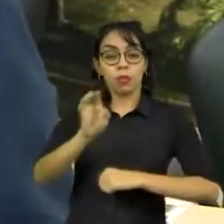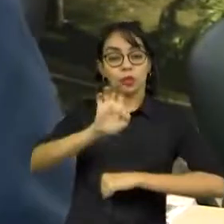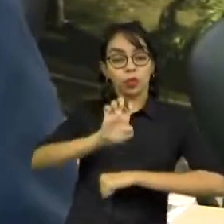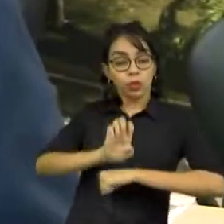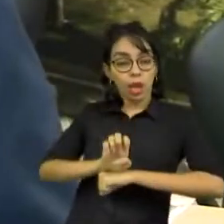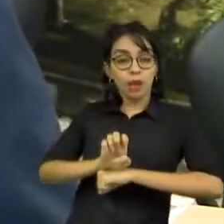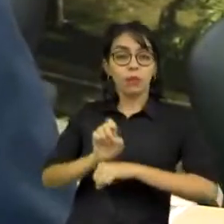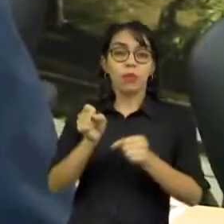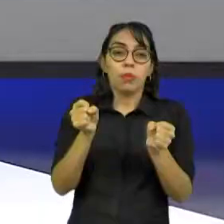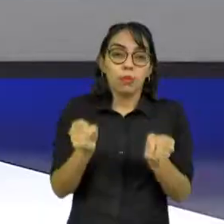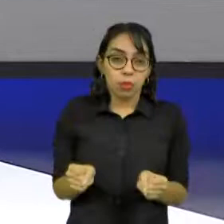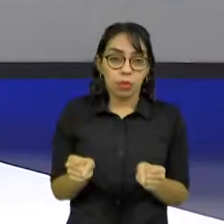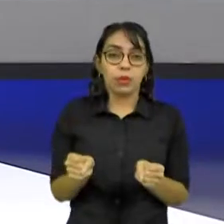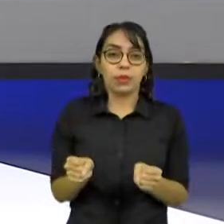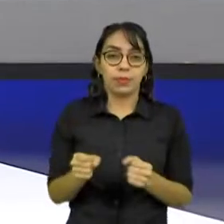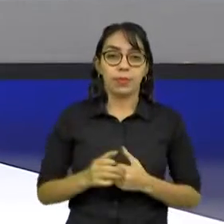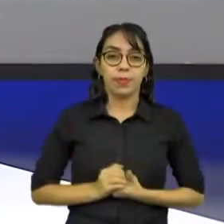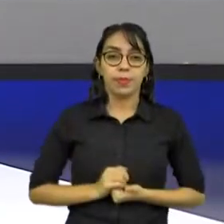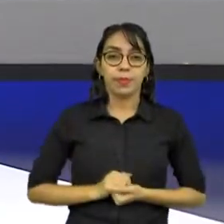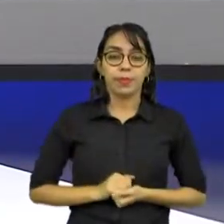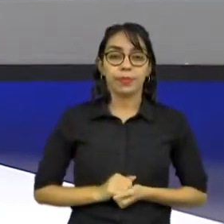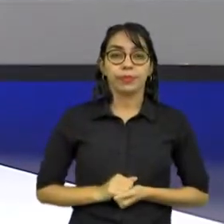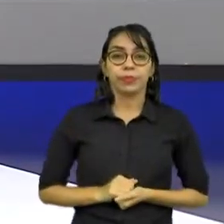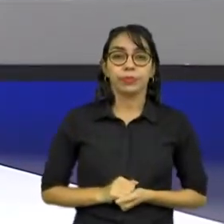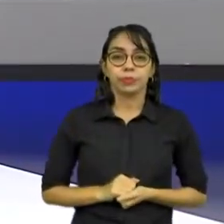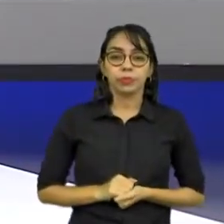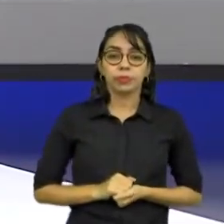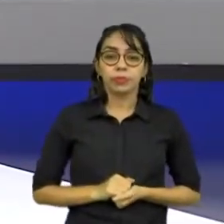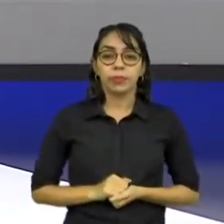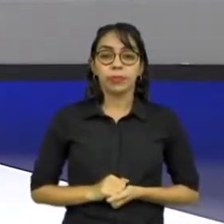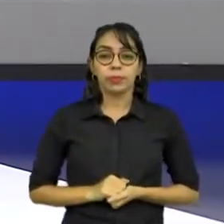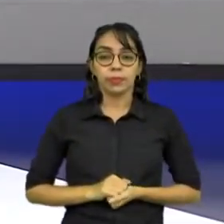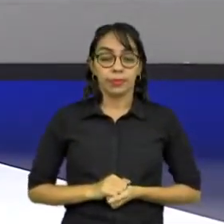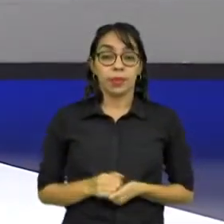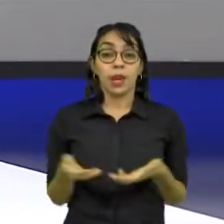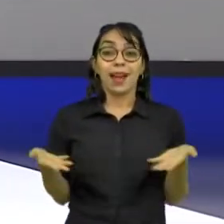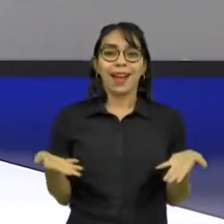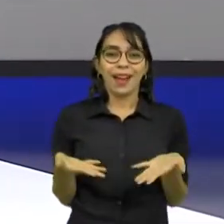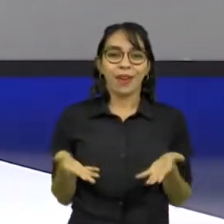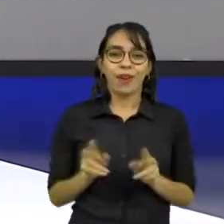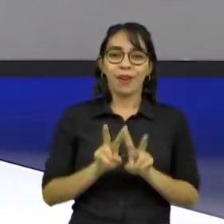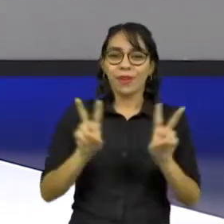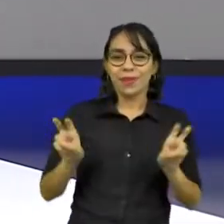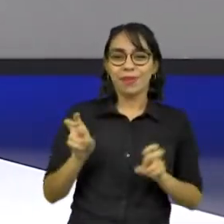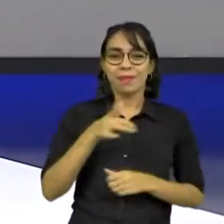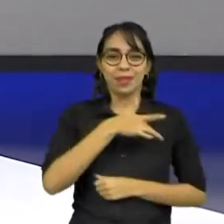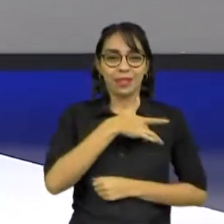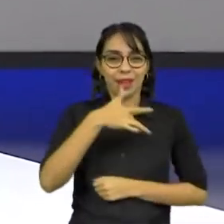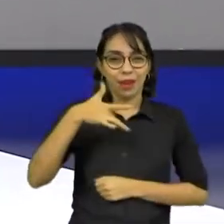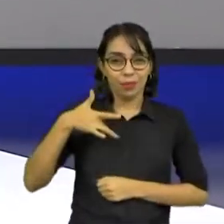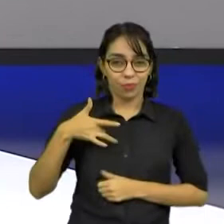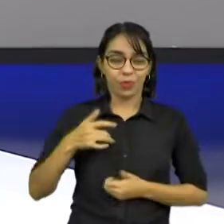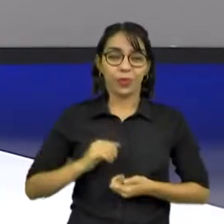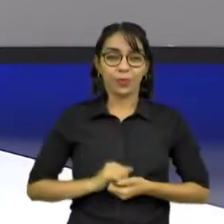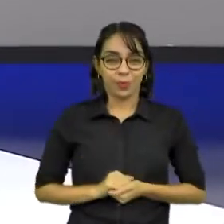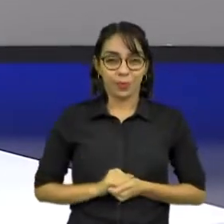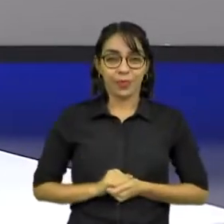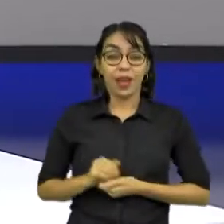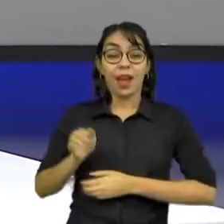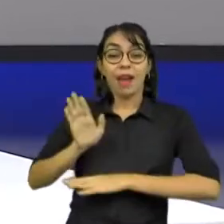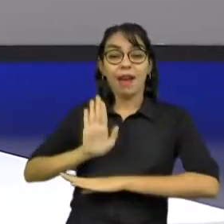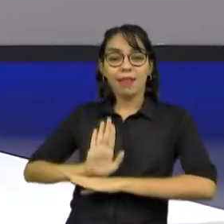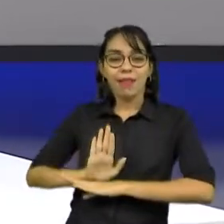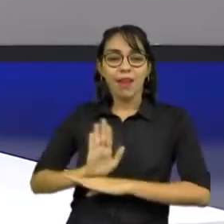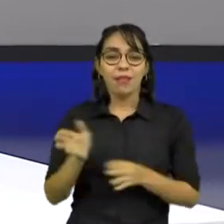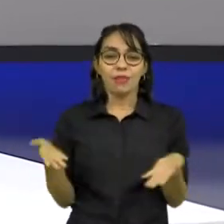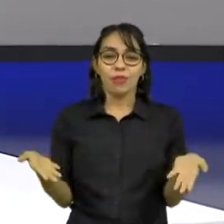com seus investimentos. Bem, agora a gente fala sobre saúde. Na tarde de hoje, após a reunião do Comitê